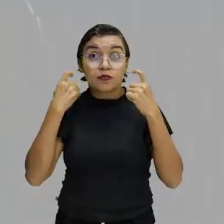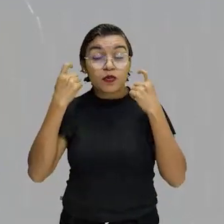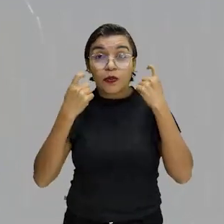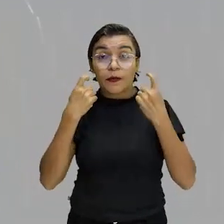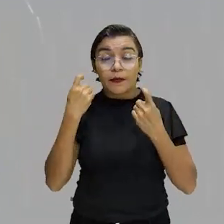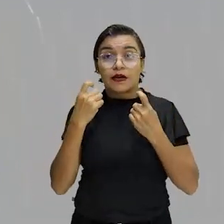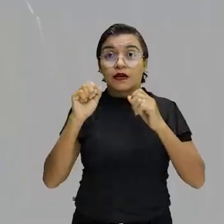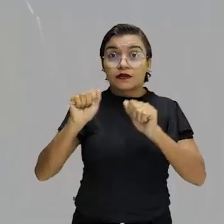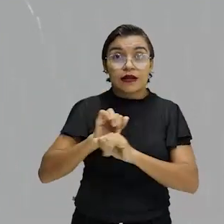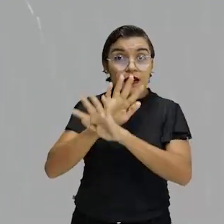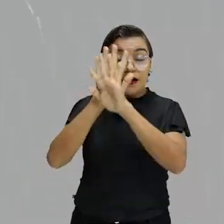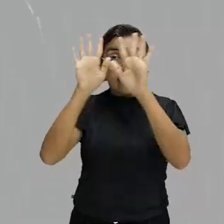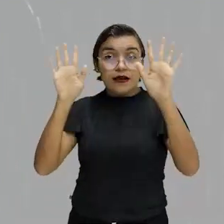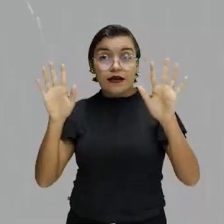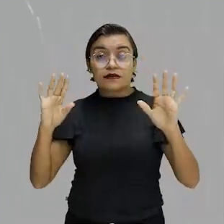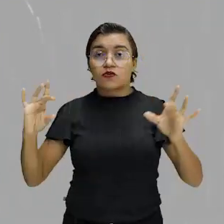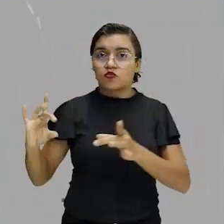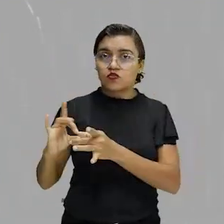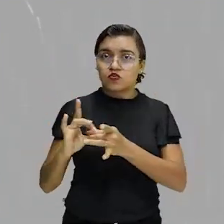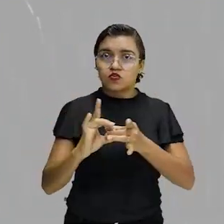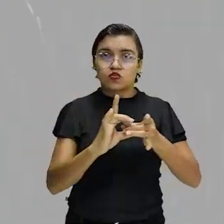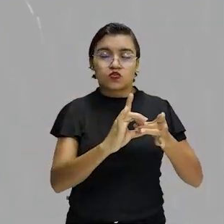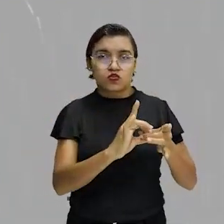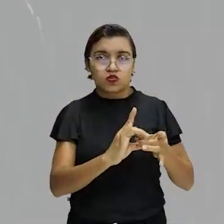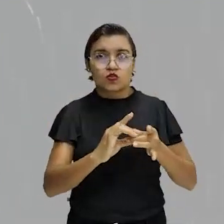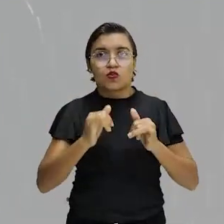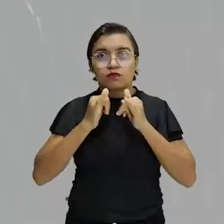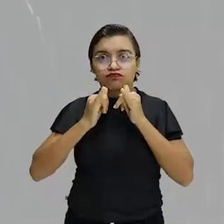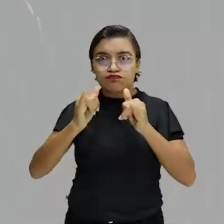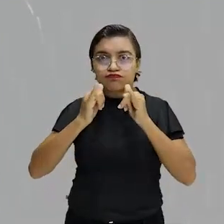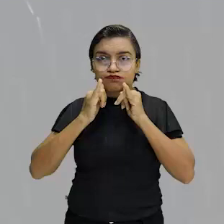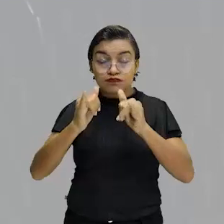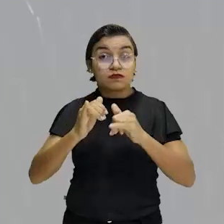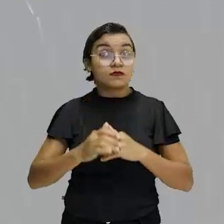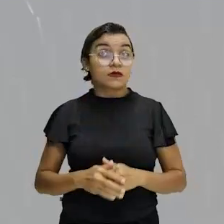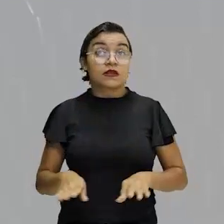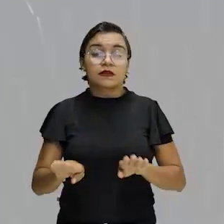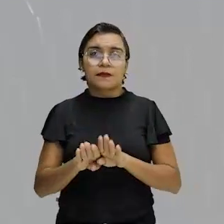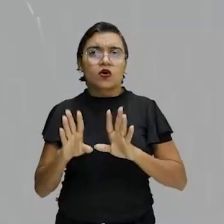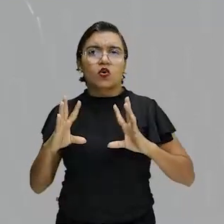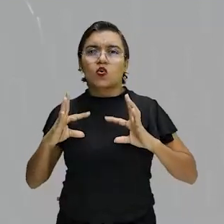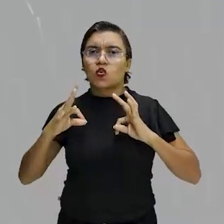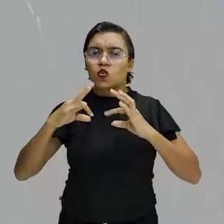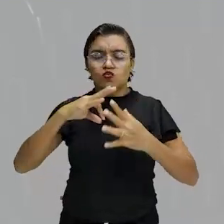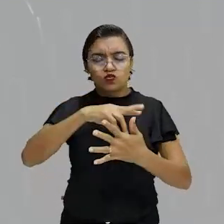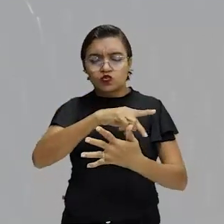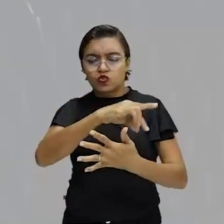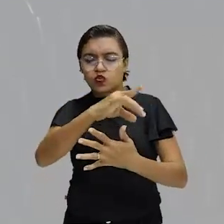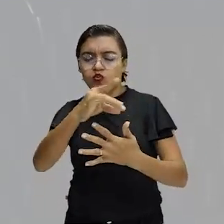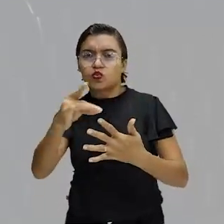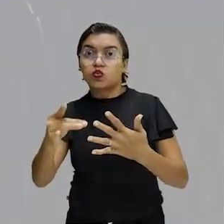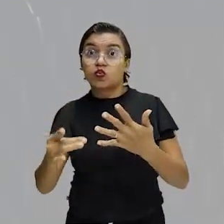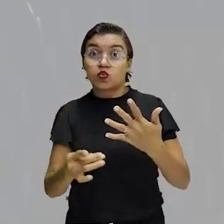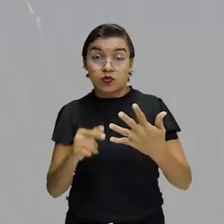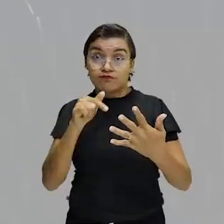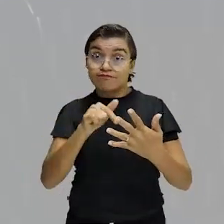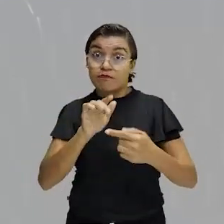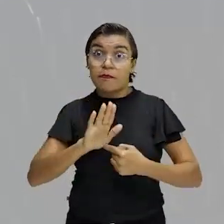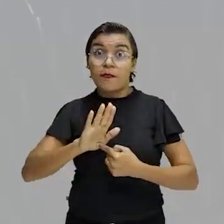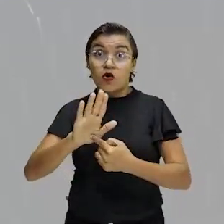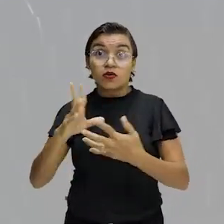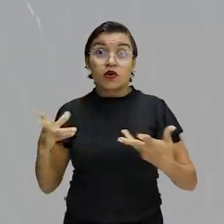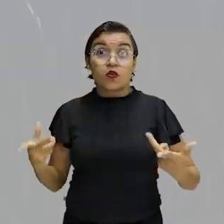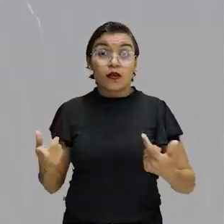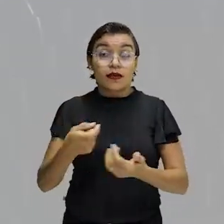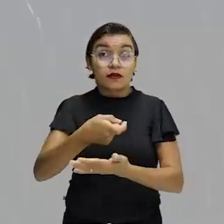com a clareza, com a coesão, com a informatividade, com todos esses recursos que dão a qualidade ao texto,